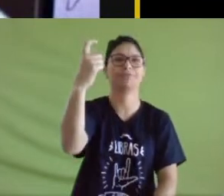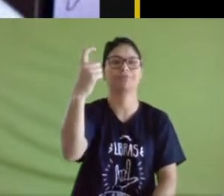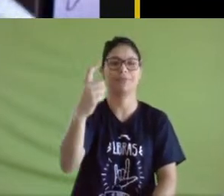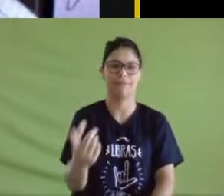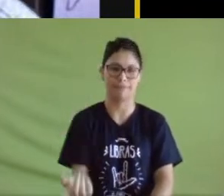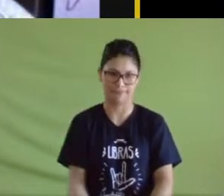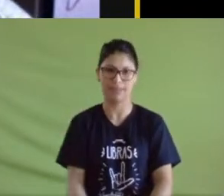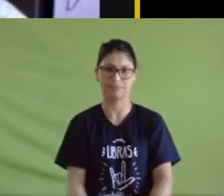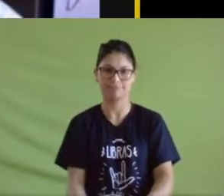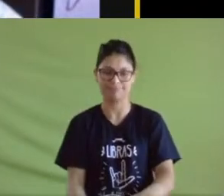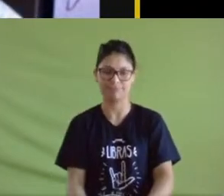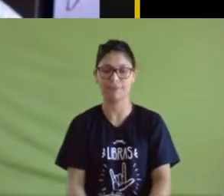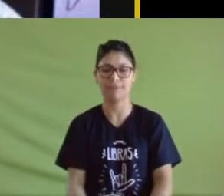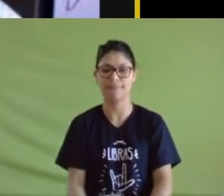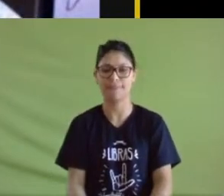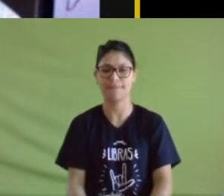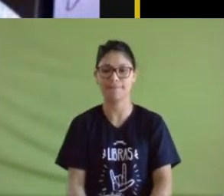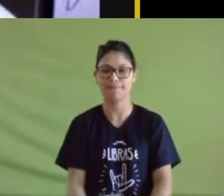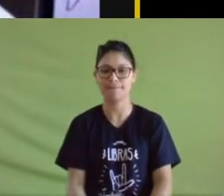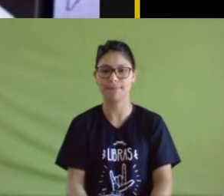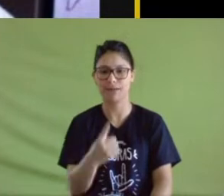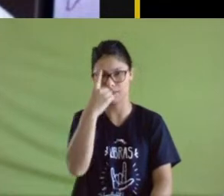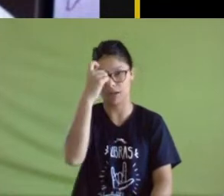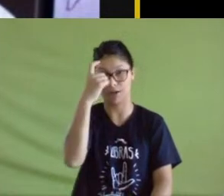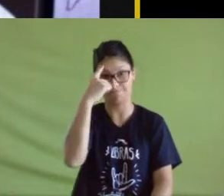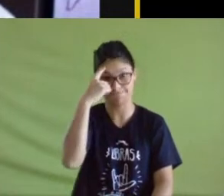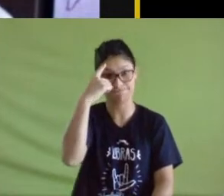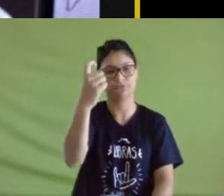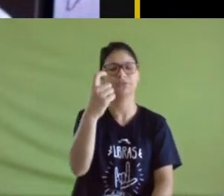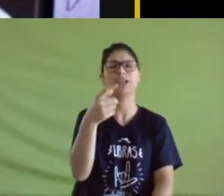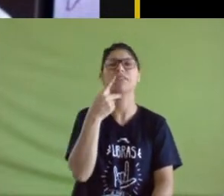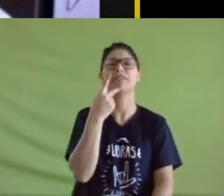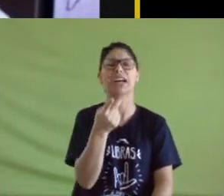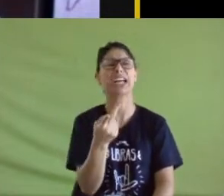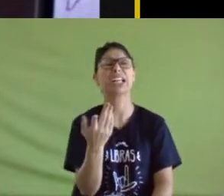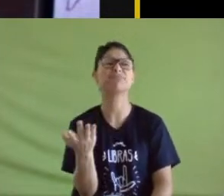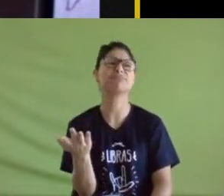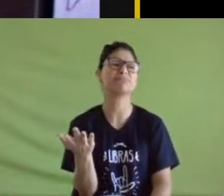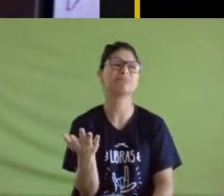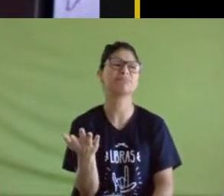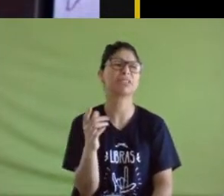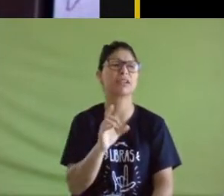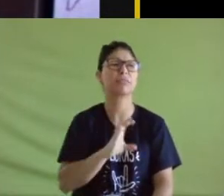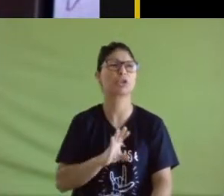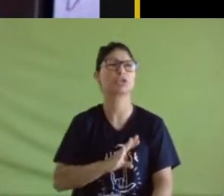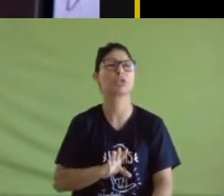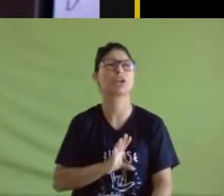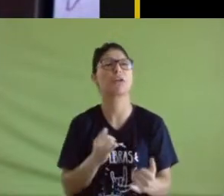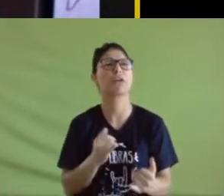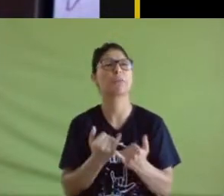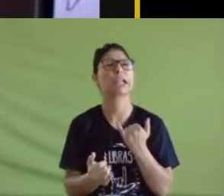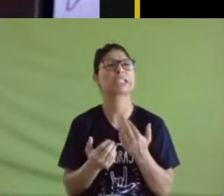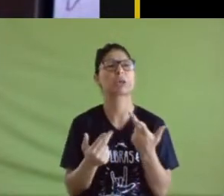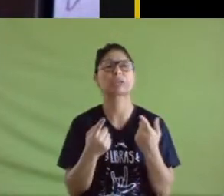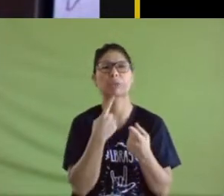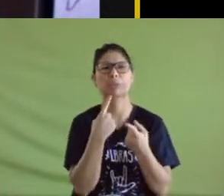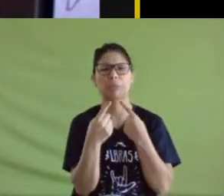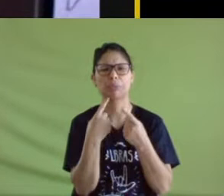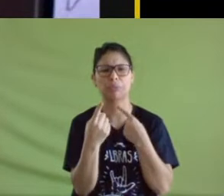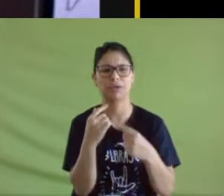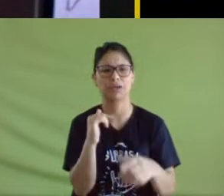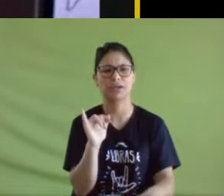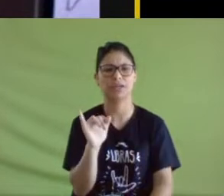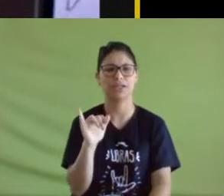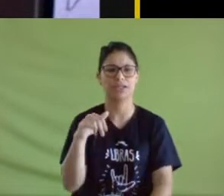em português hoje, a gente fala invenção pressupondo uma coisa romântica, que é a